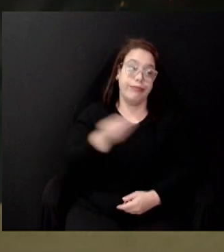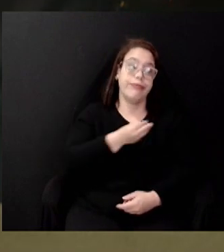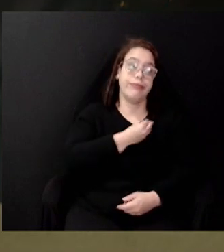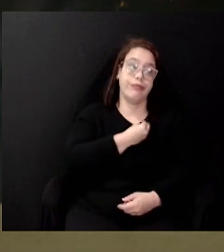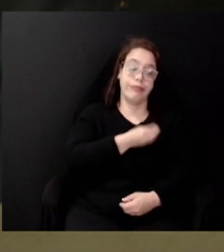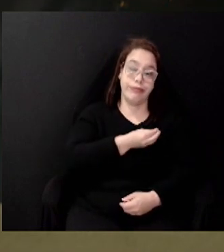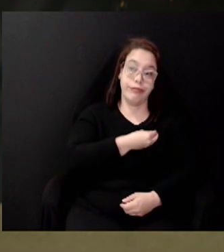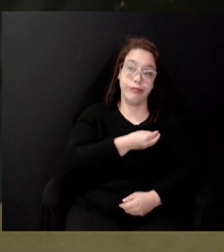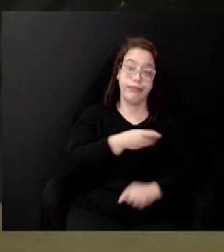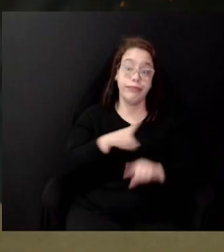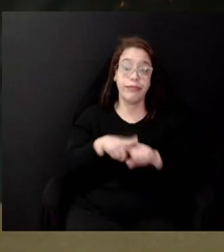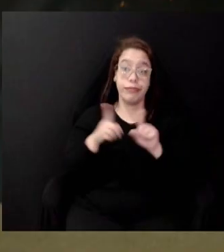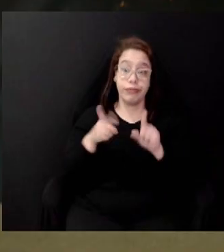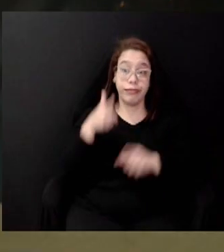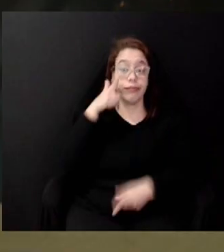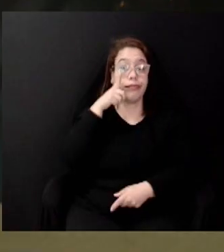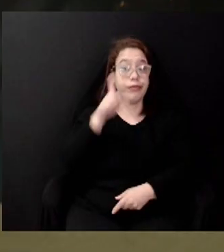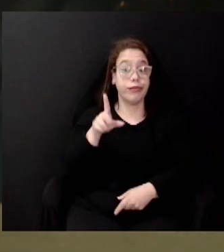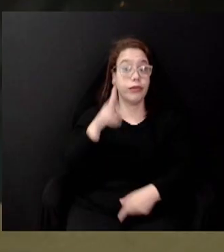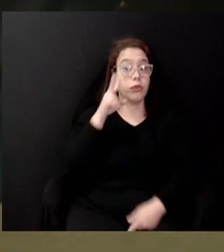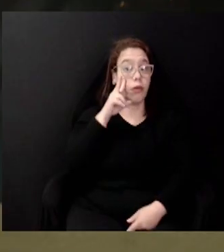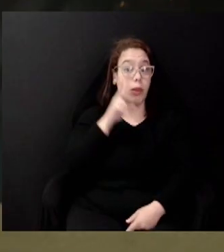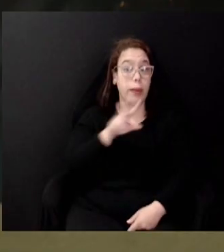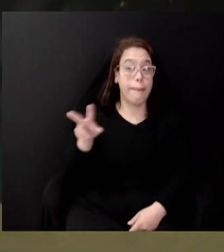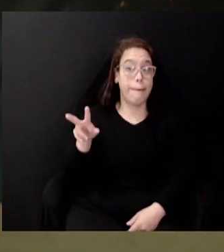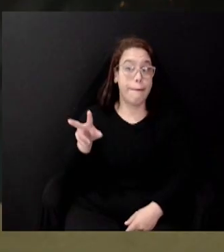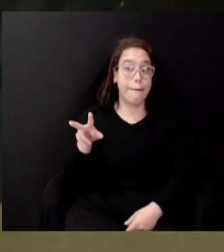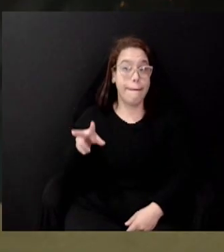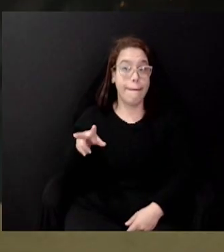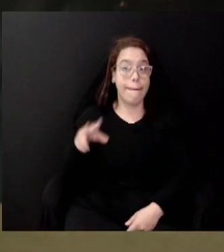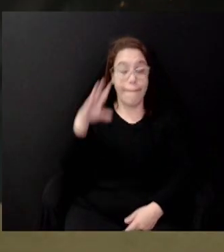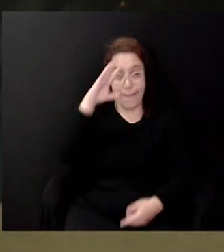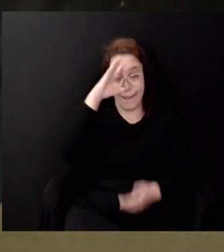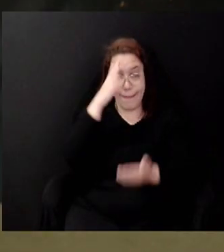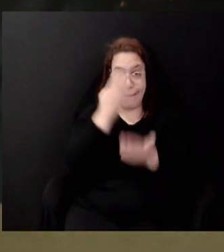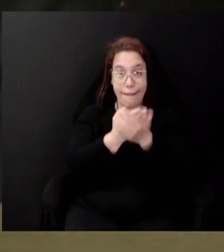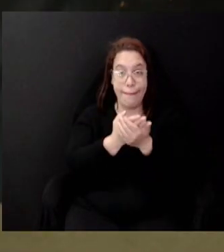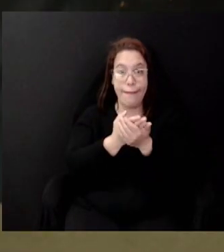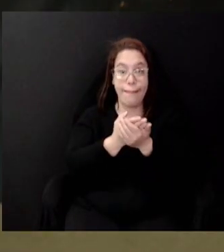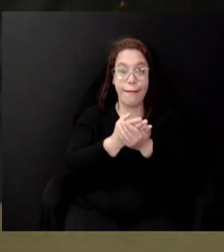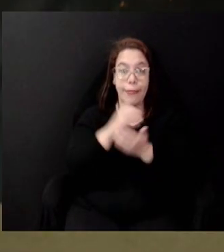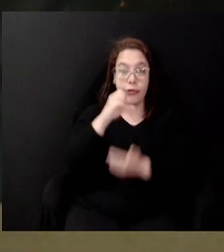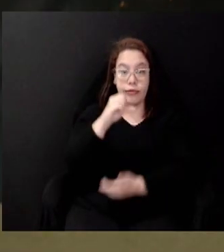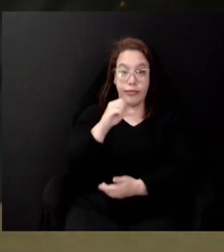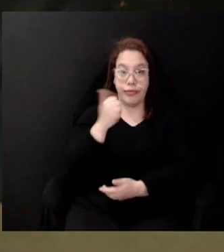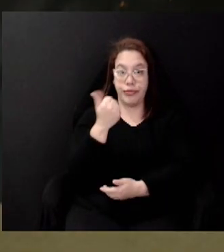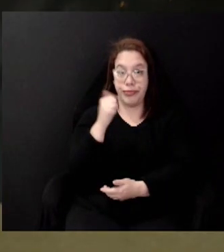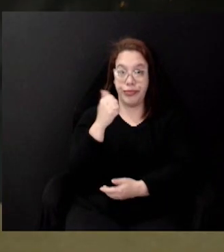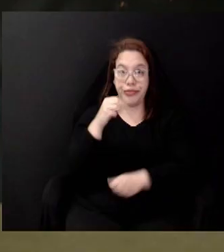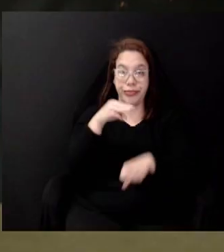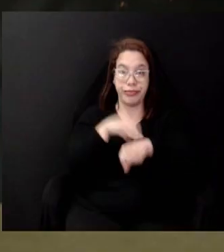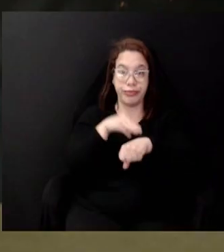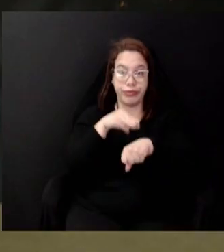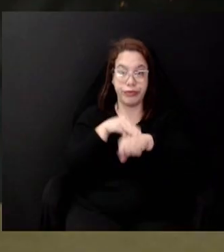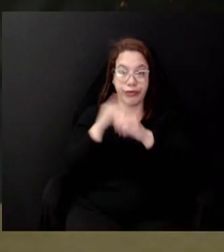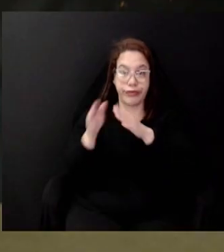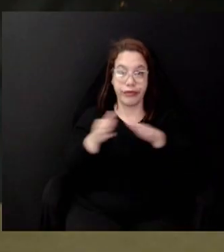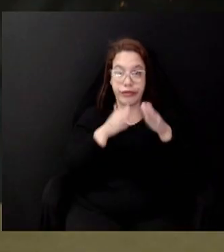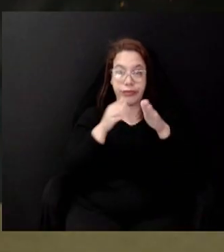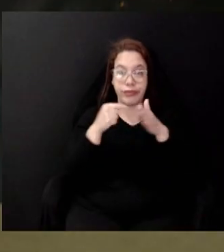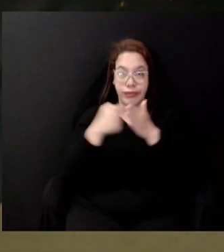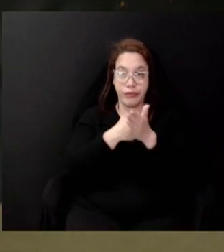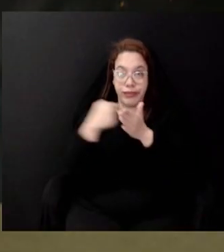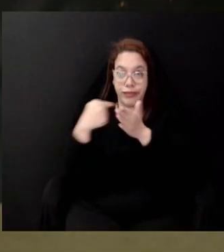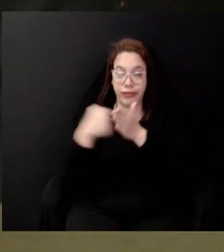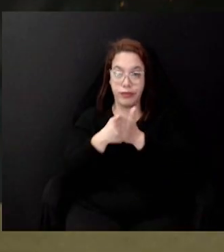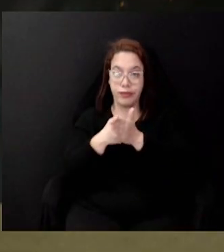a gente consegue, você viu, né? A gente vai conseguir, eu tenho certeza. Agora, 9h11, produção, tem perguntas para a gente? Se tiver,